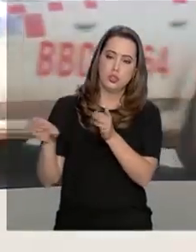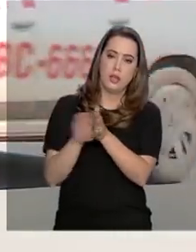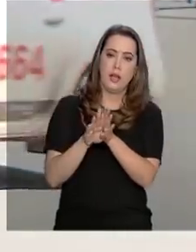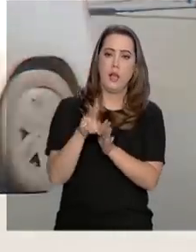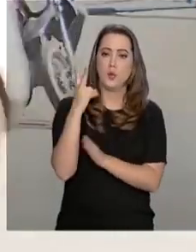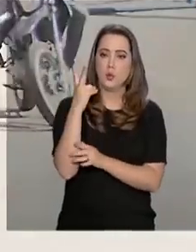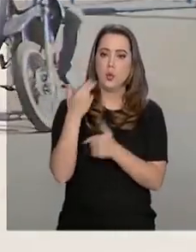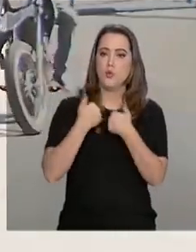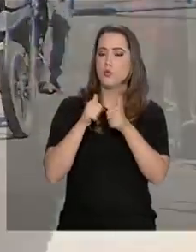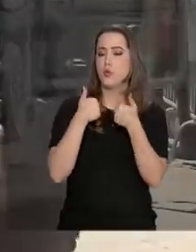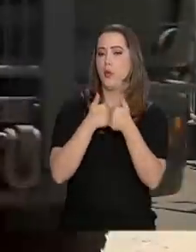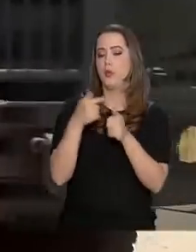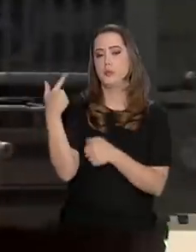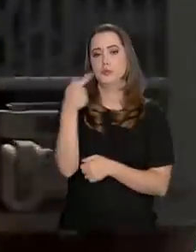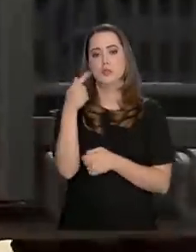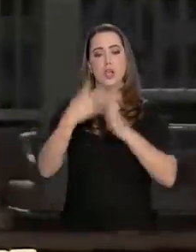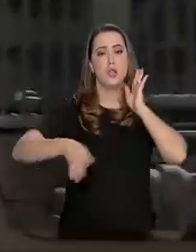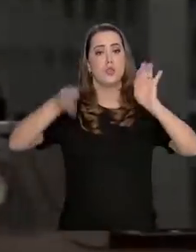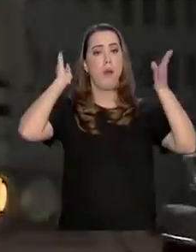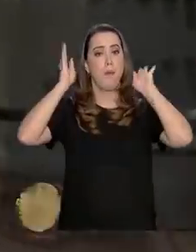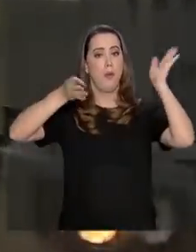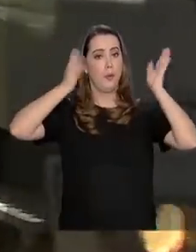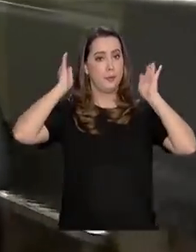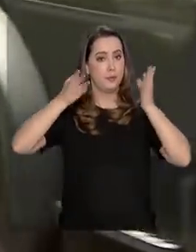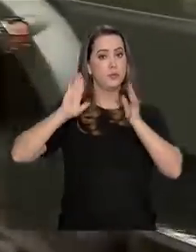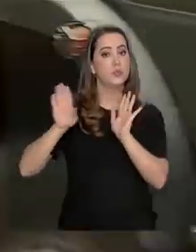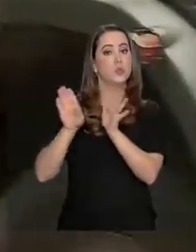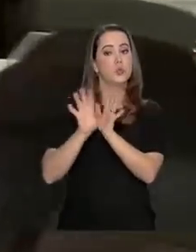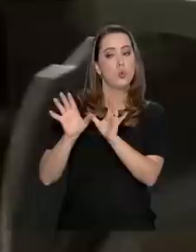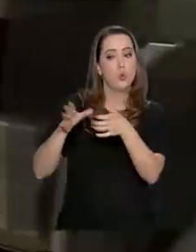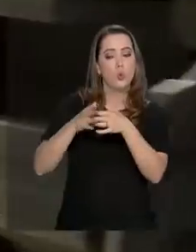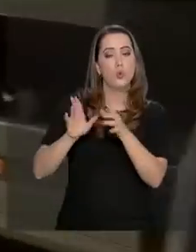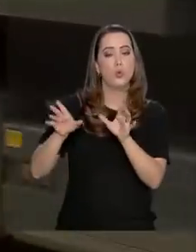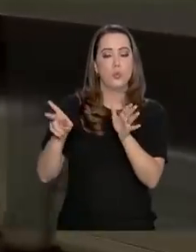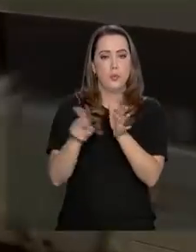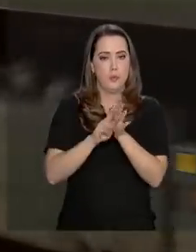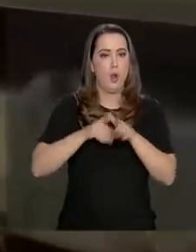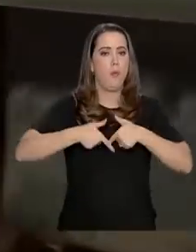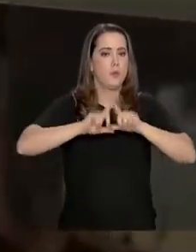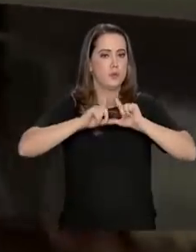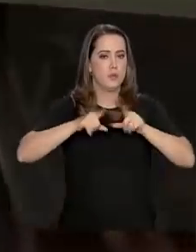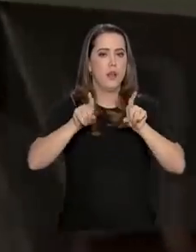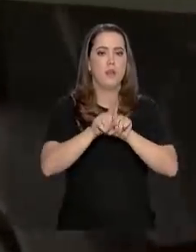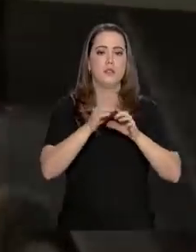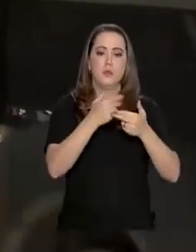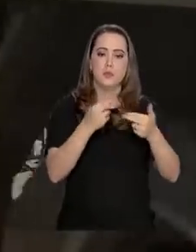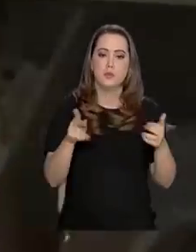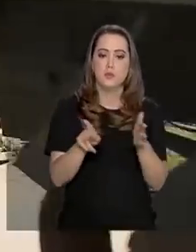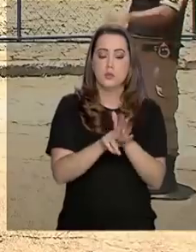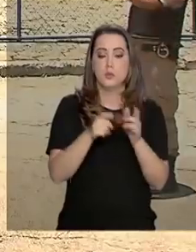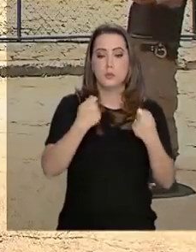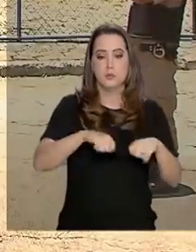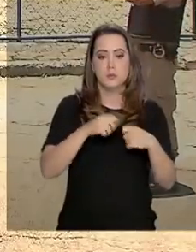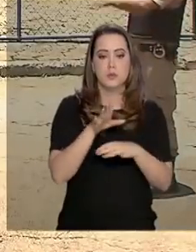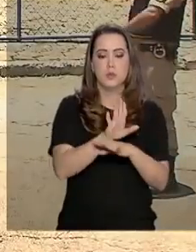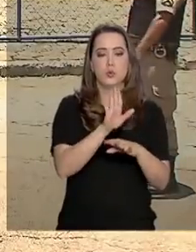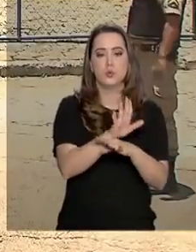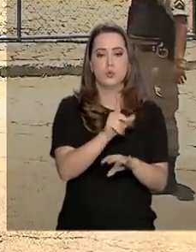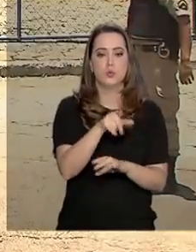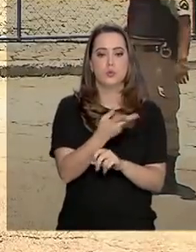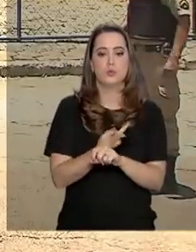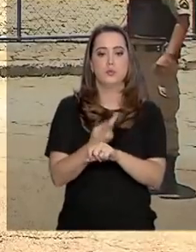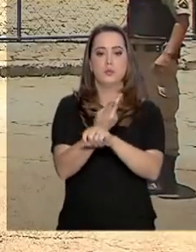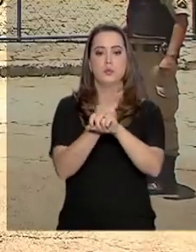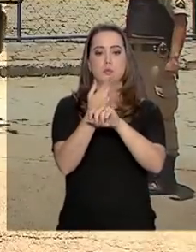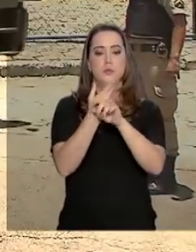sete caminhões do Exército Brasileiro, trazendo o restante dos militares israelenses e também os equipamentos que vão ajudar nessas